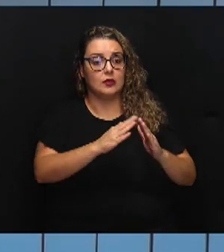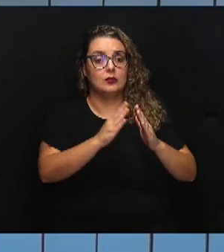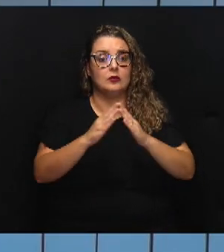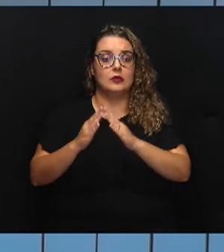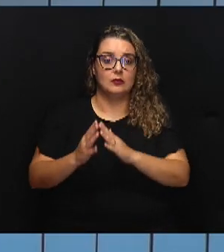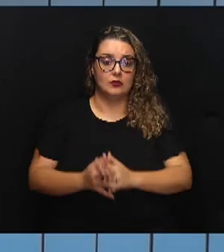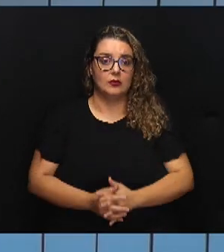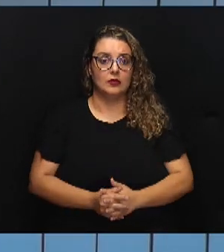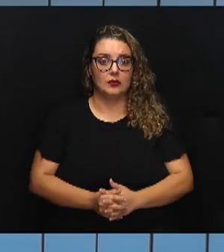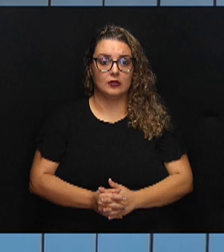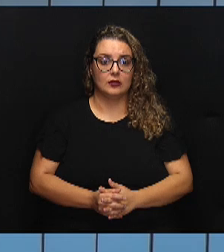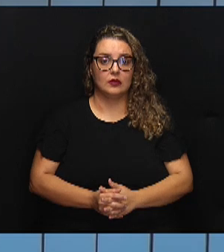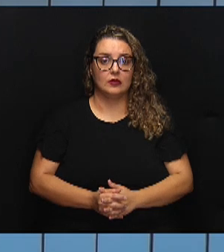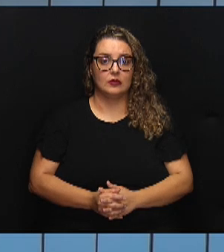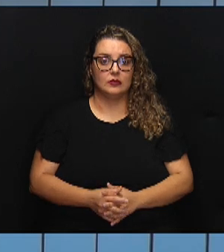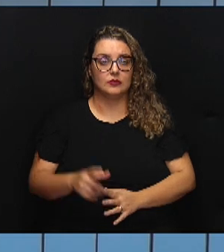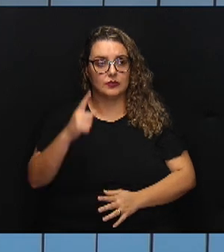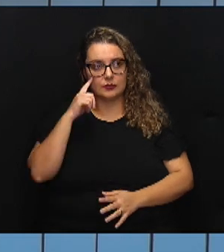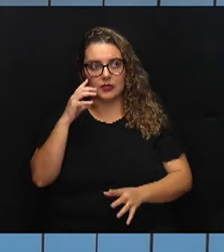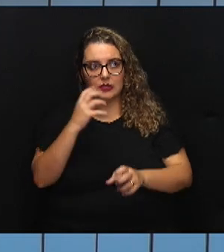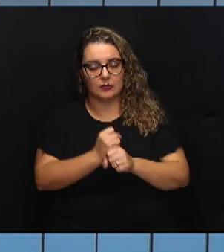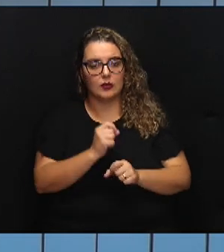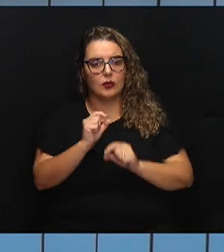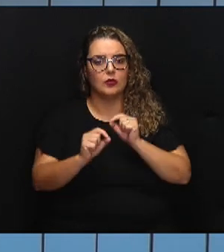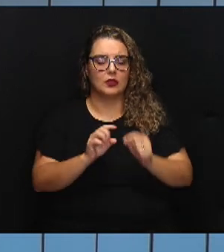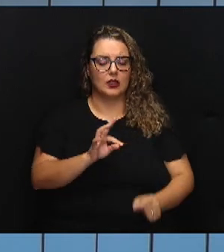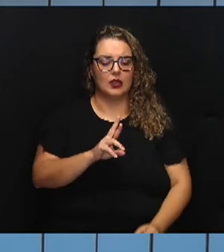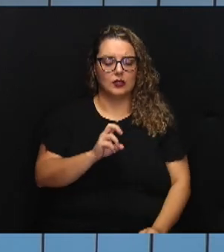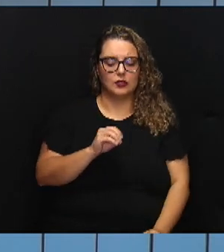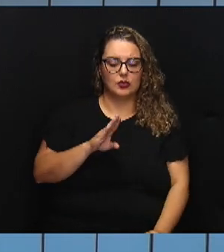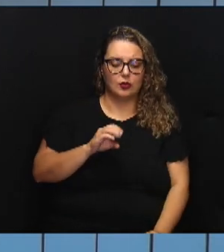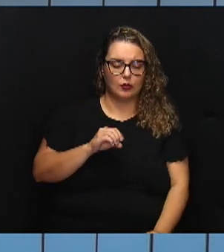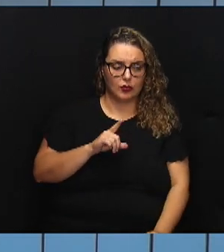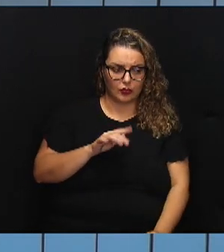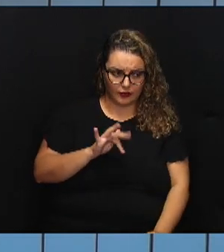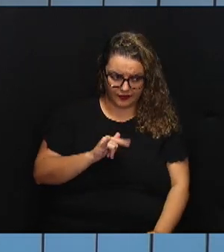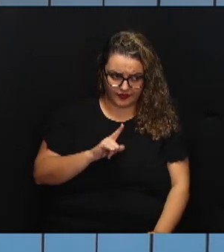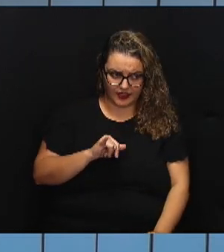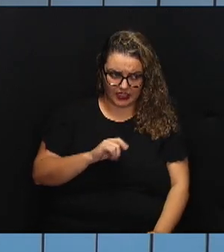casa, de uma forma bem geral, o que é a trombofilia?